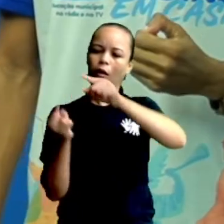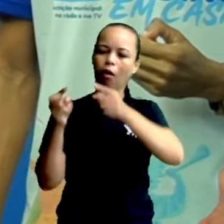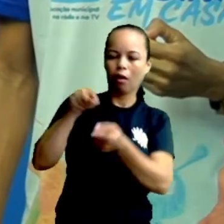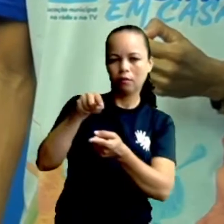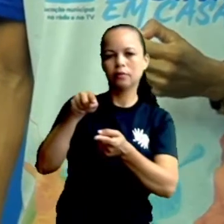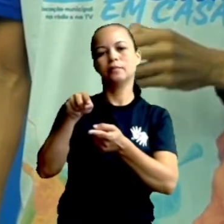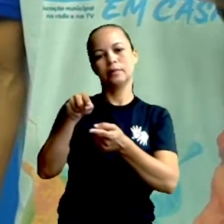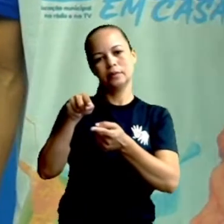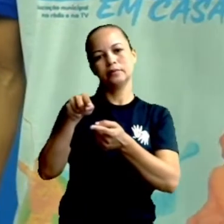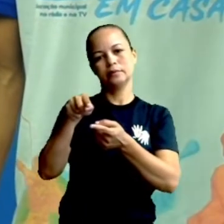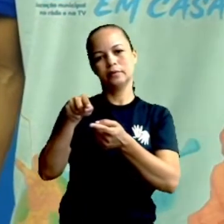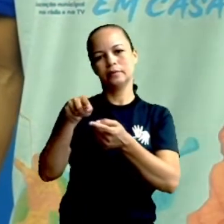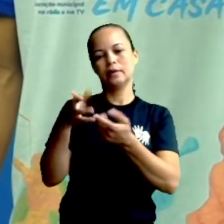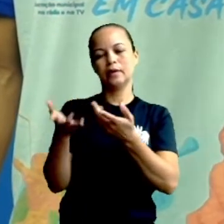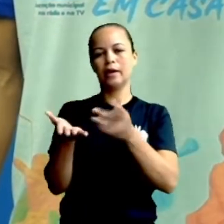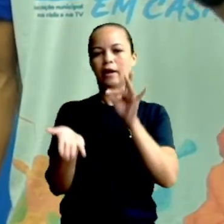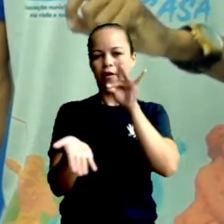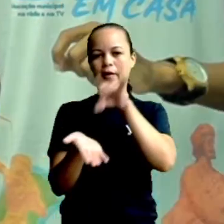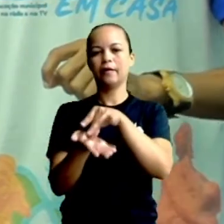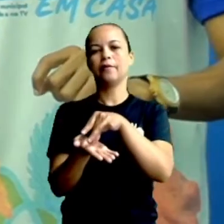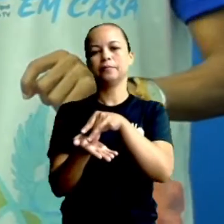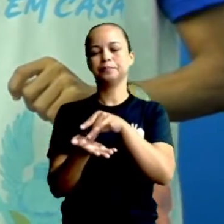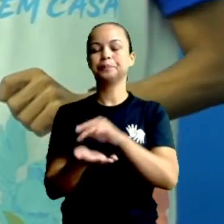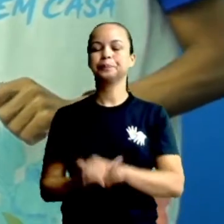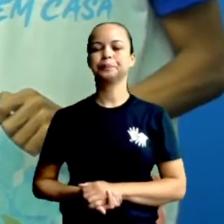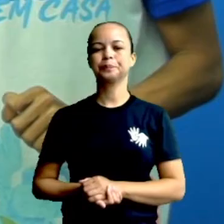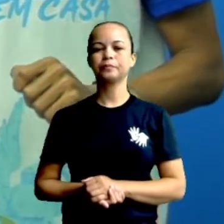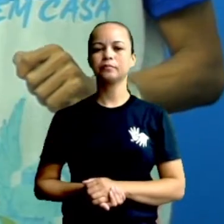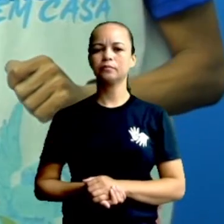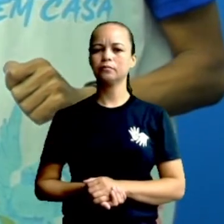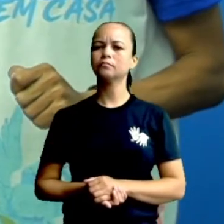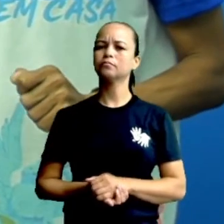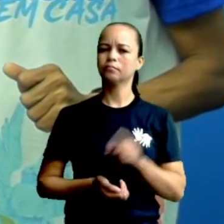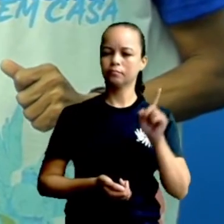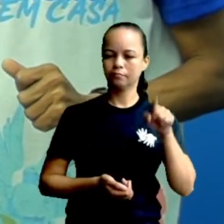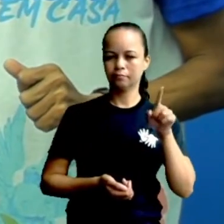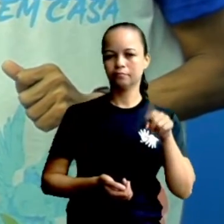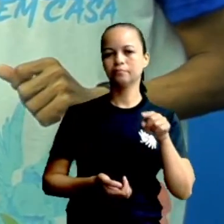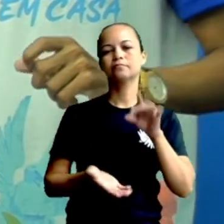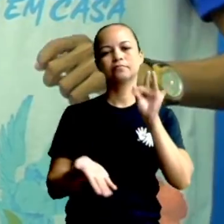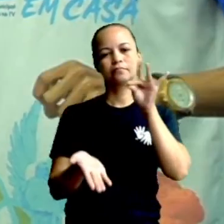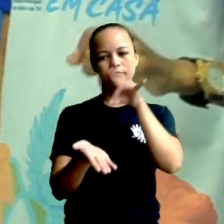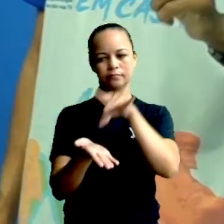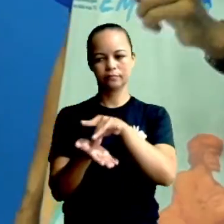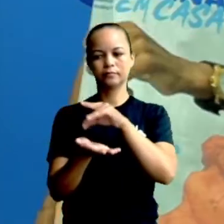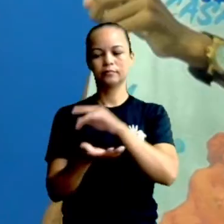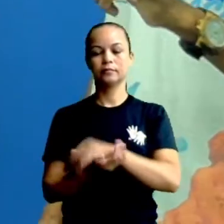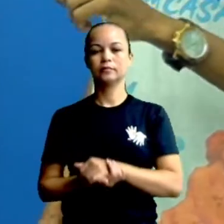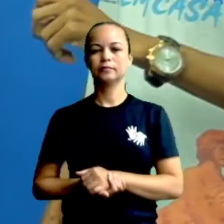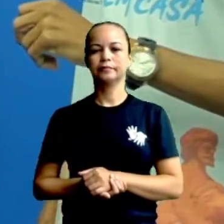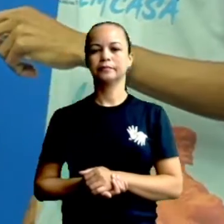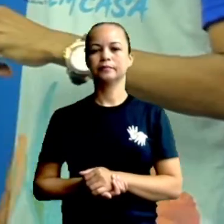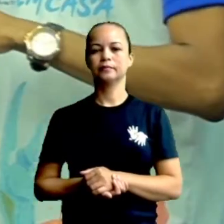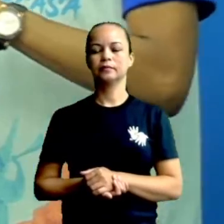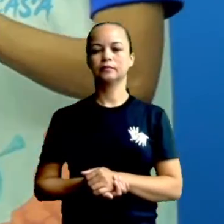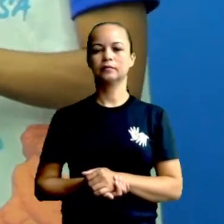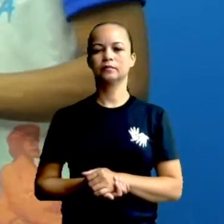para baixo. Ela é real. Real, professor? Ela é real. Tá bom? Ela é